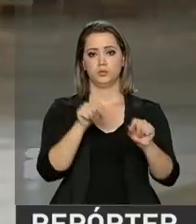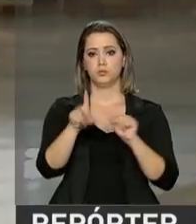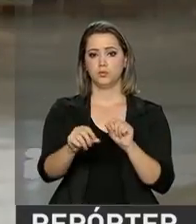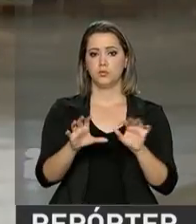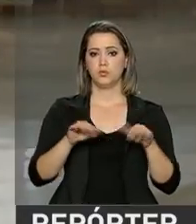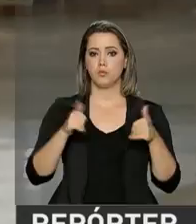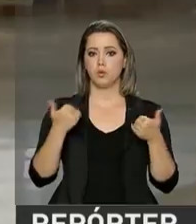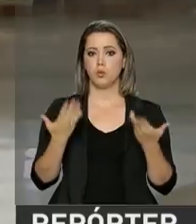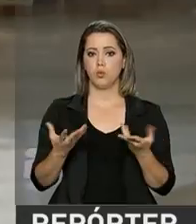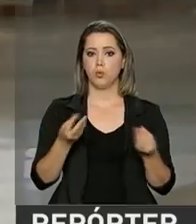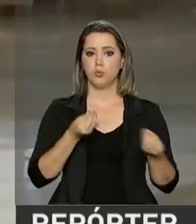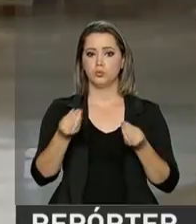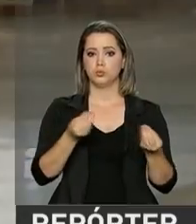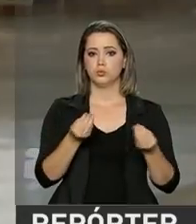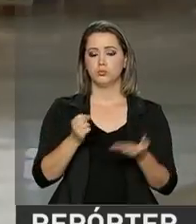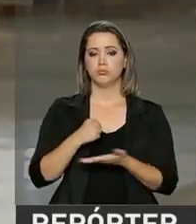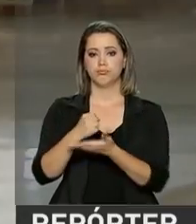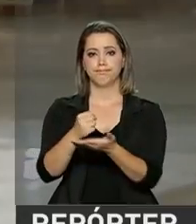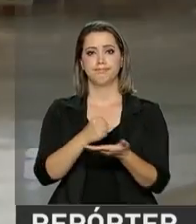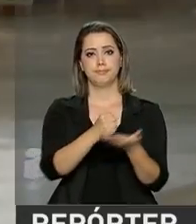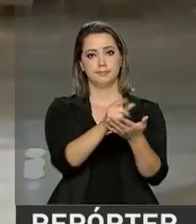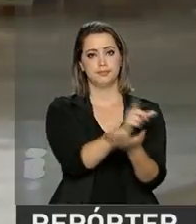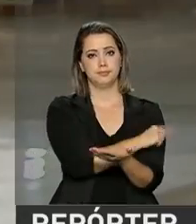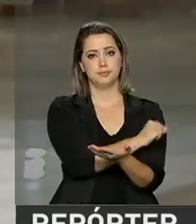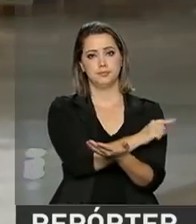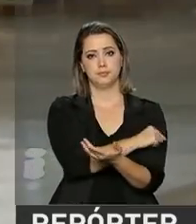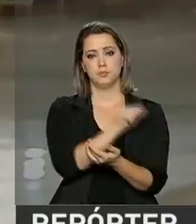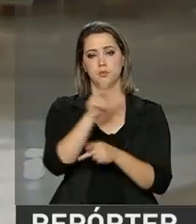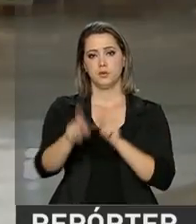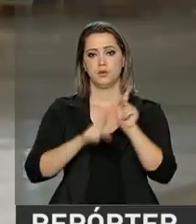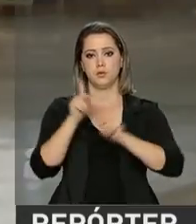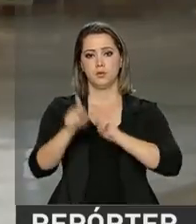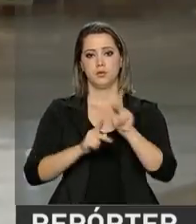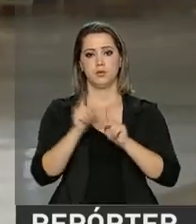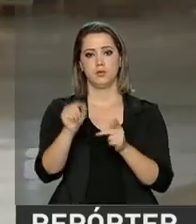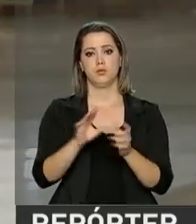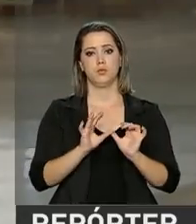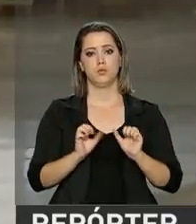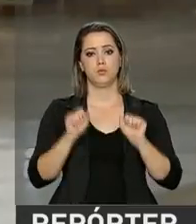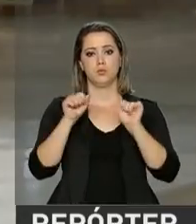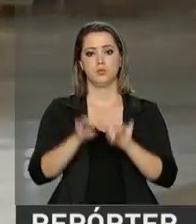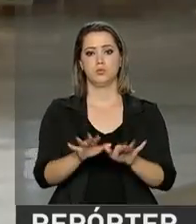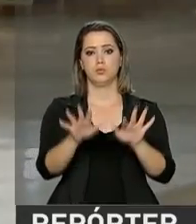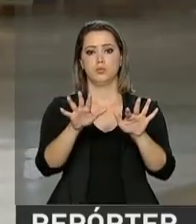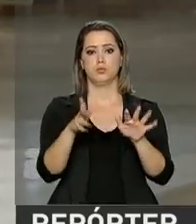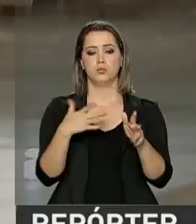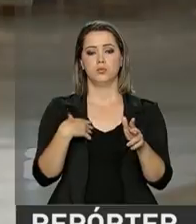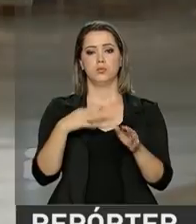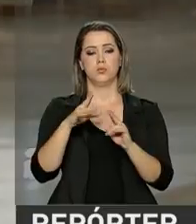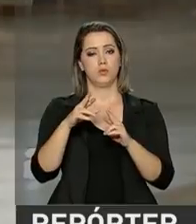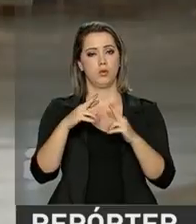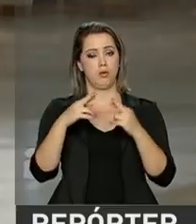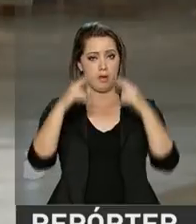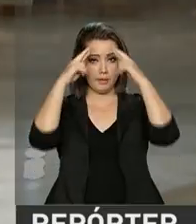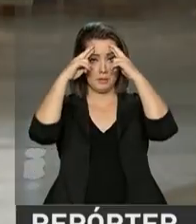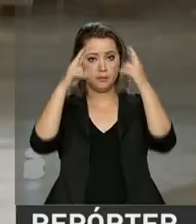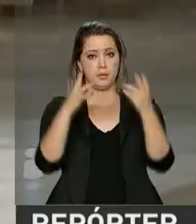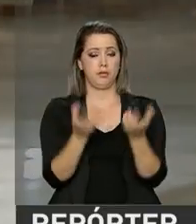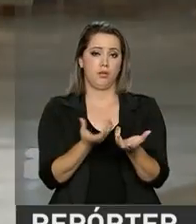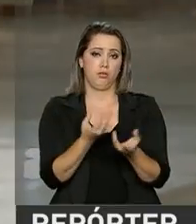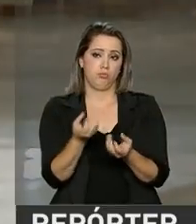decidirem Como vai ser a aplicação das doses na população em geral isso respeitando os